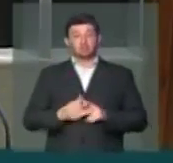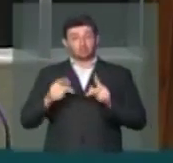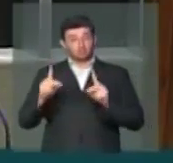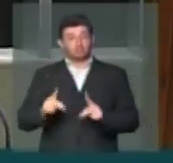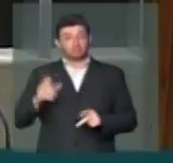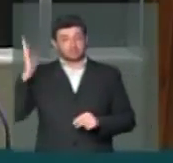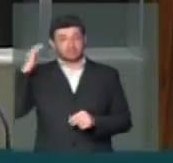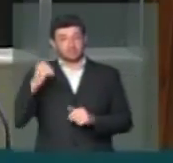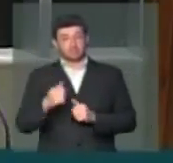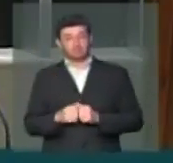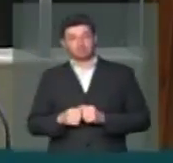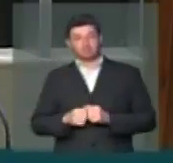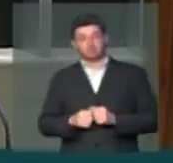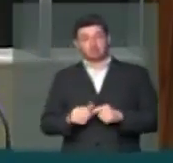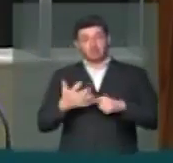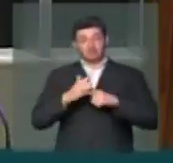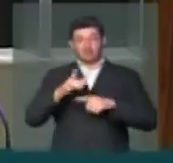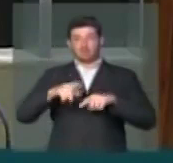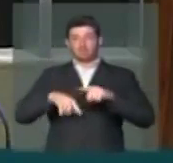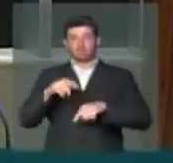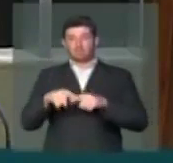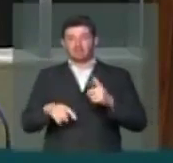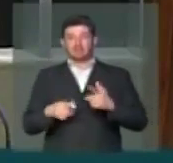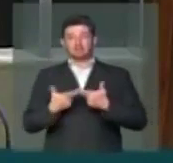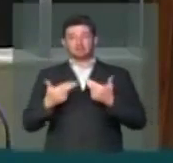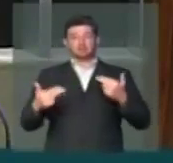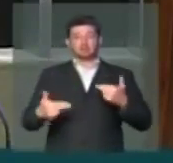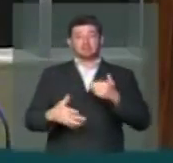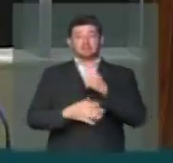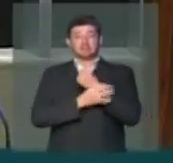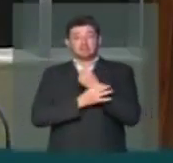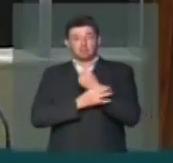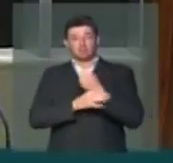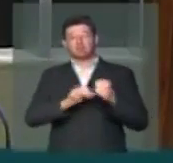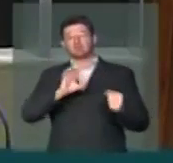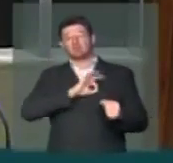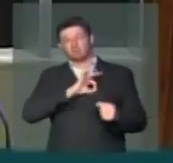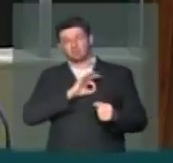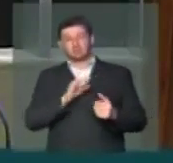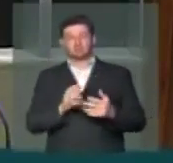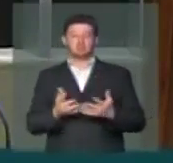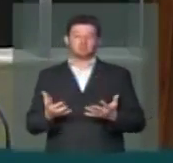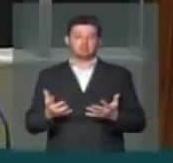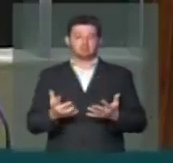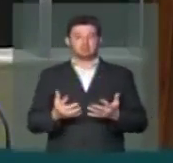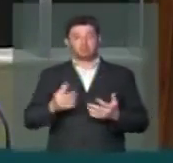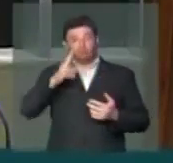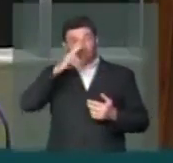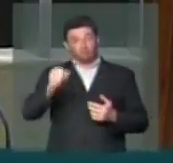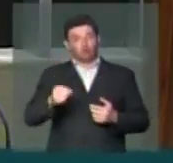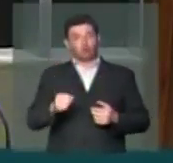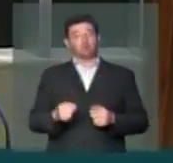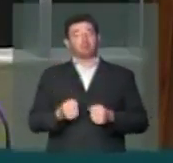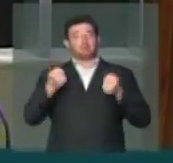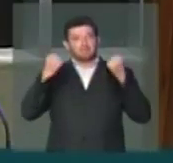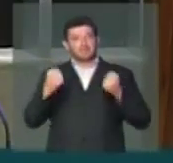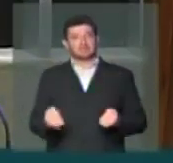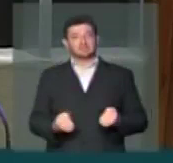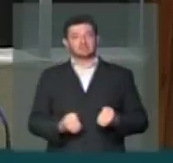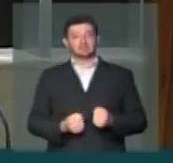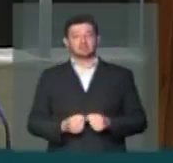disso. Os equipamentos de segurança e os aparatos policiais são grandes,